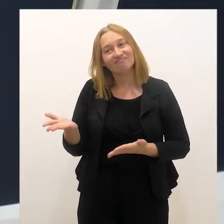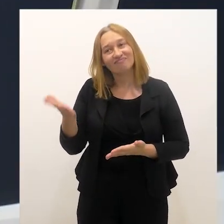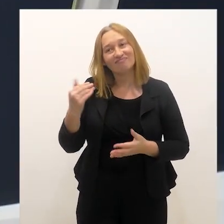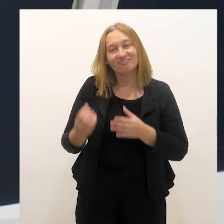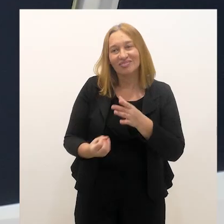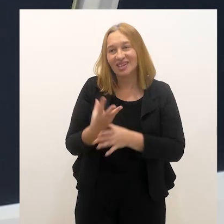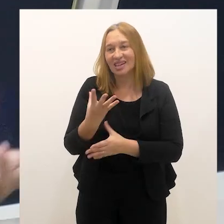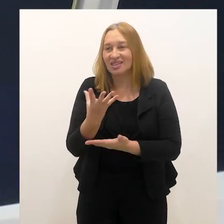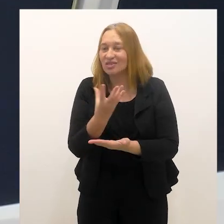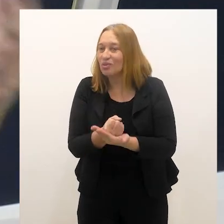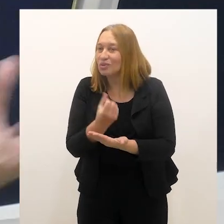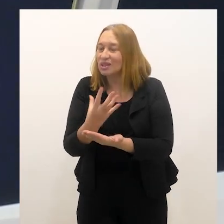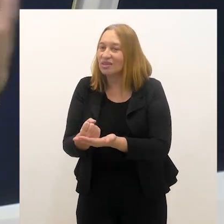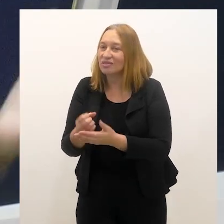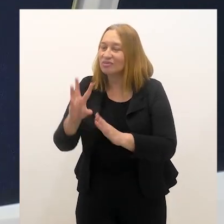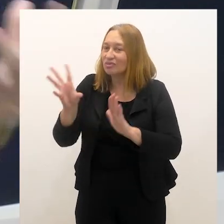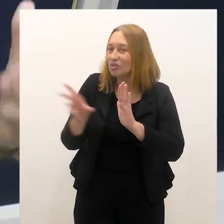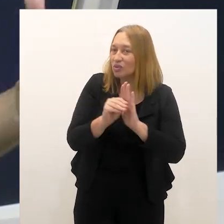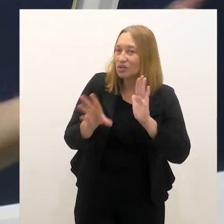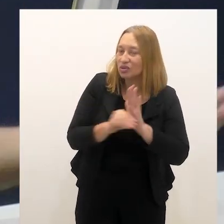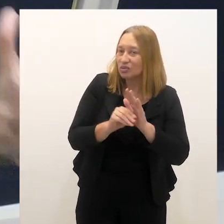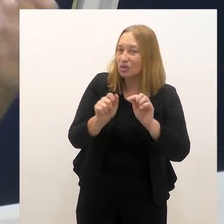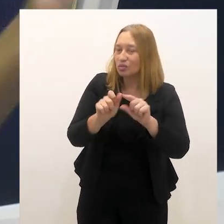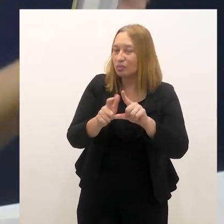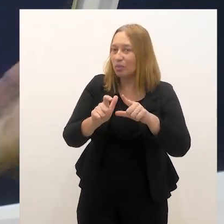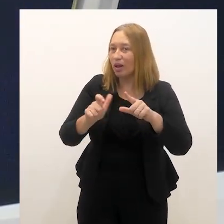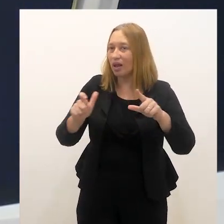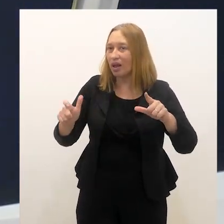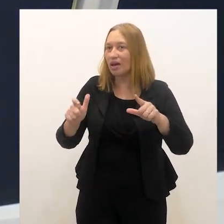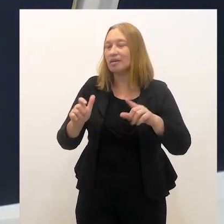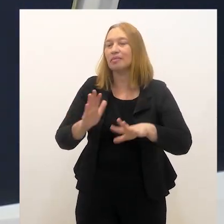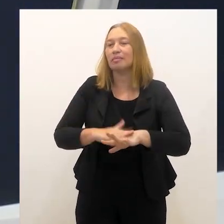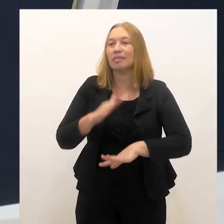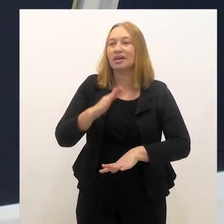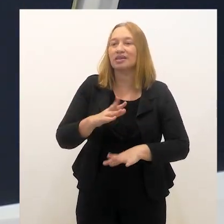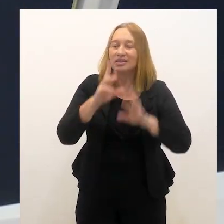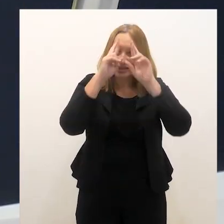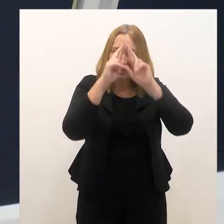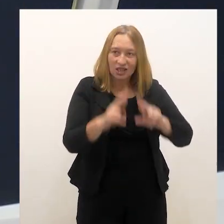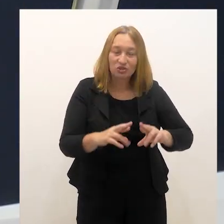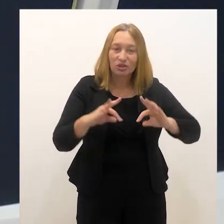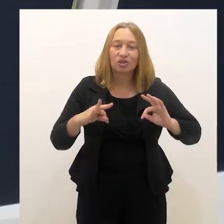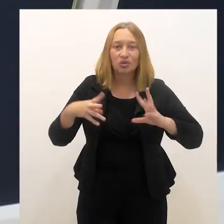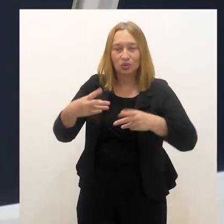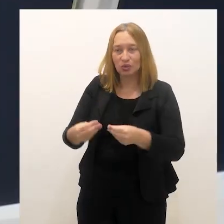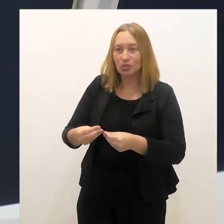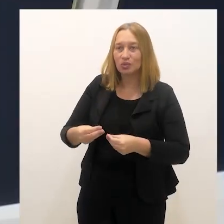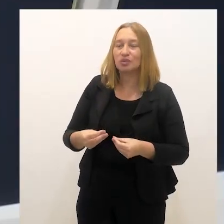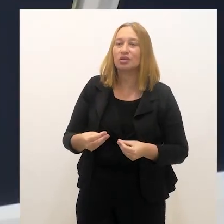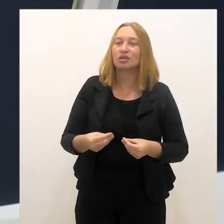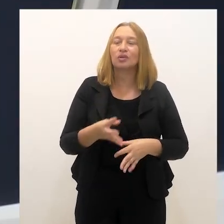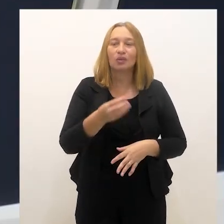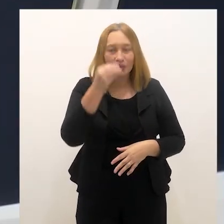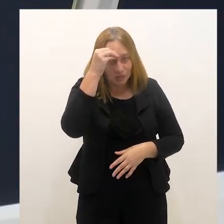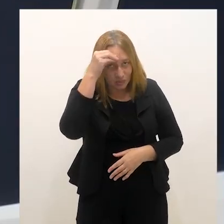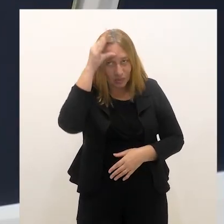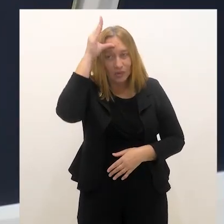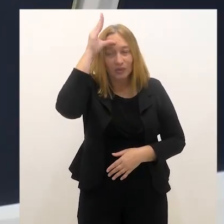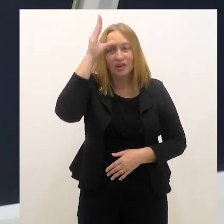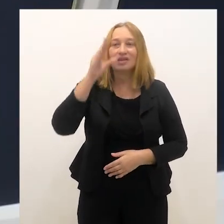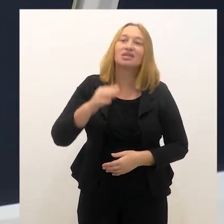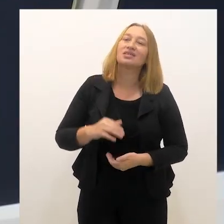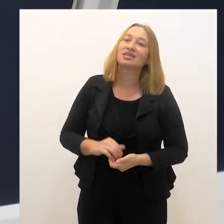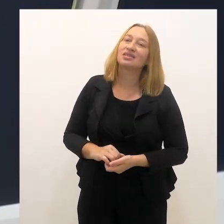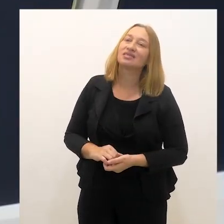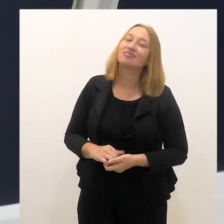isso, vamos criando uma rede cada vez maior, né? De respeito acima de tudo, de